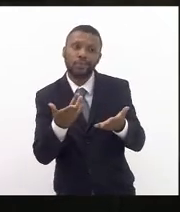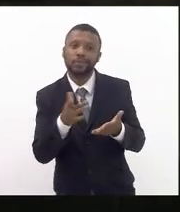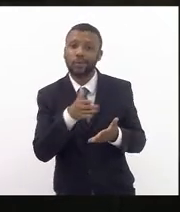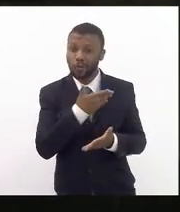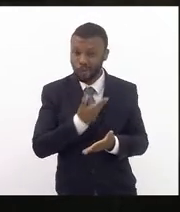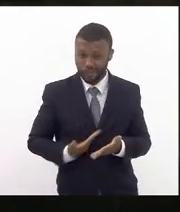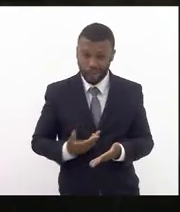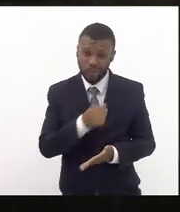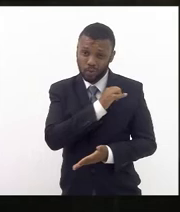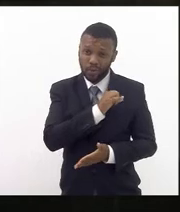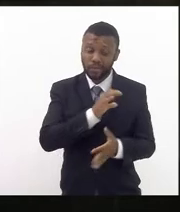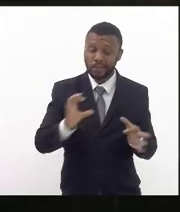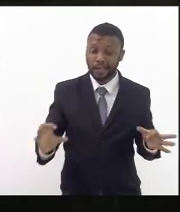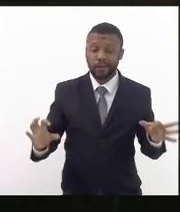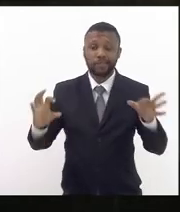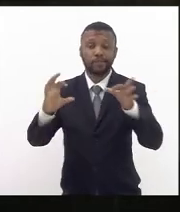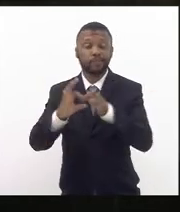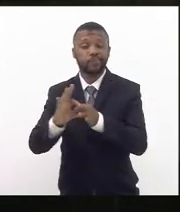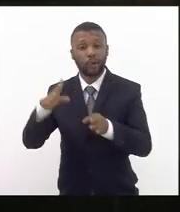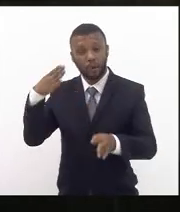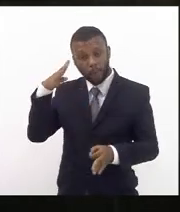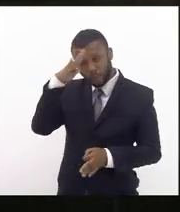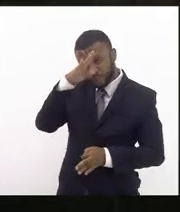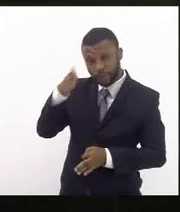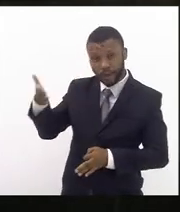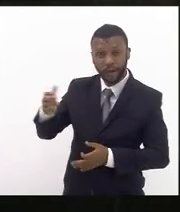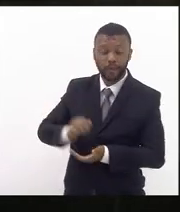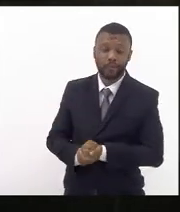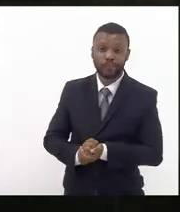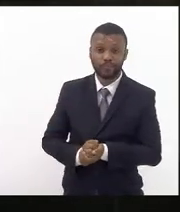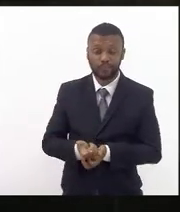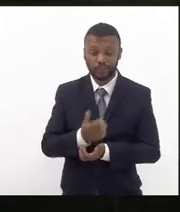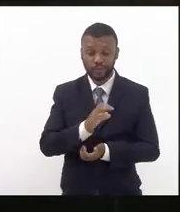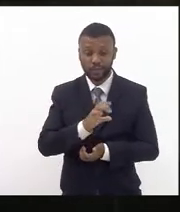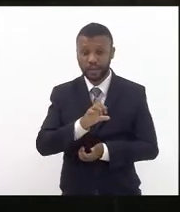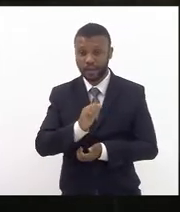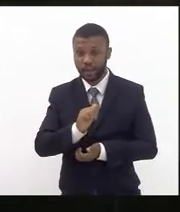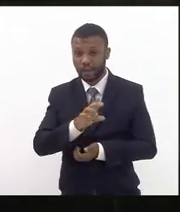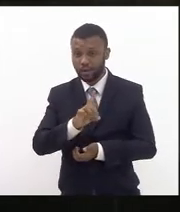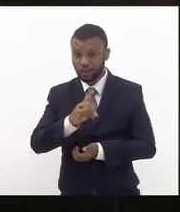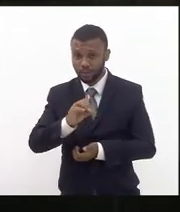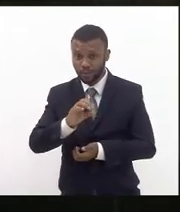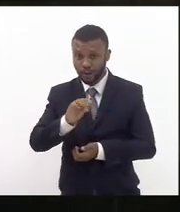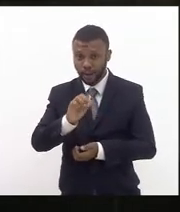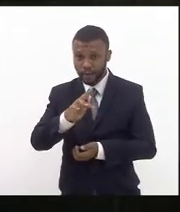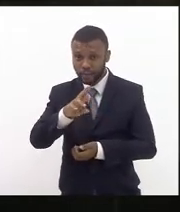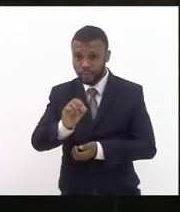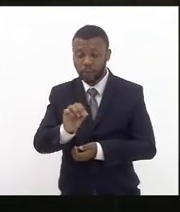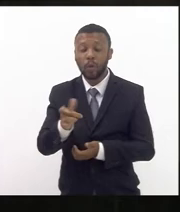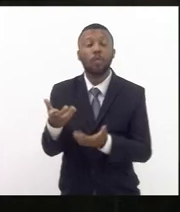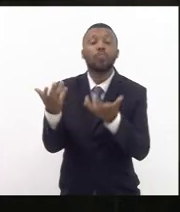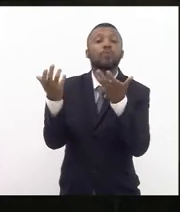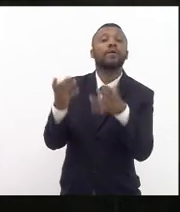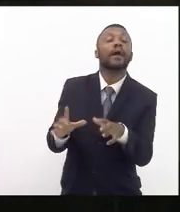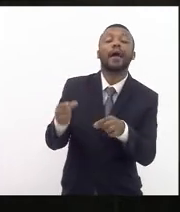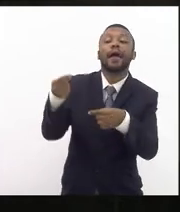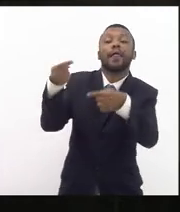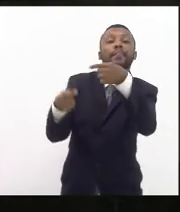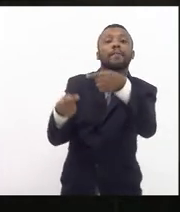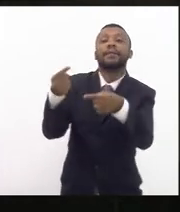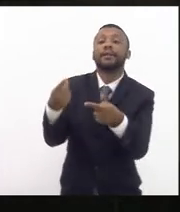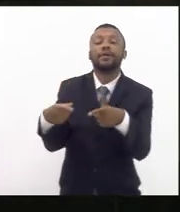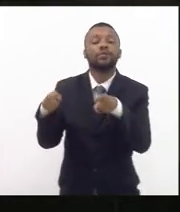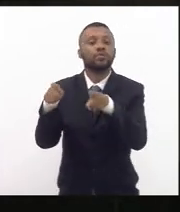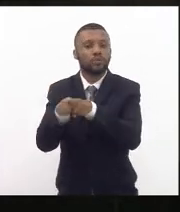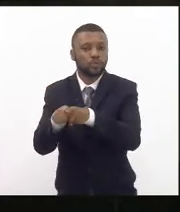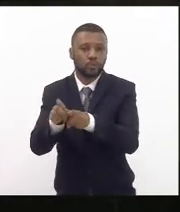ao Bolsonaro. Cláudio Castro não está a fim de fazer esse debate de maneira concreta com a população. Por isso que